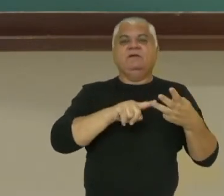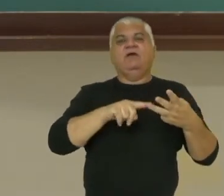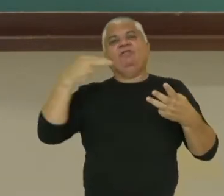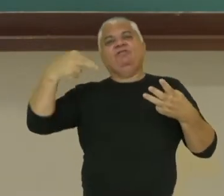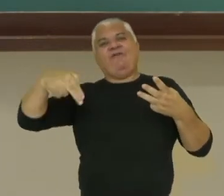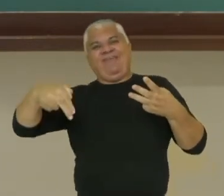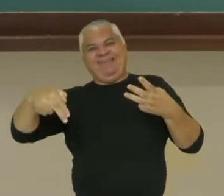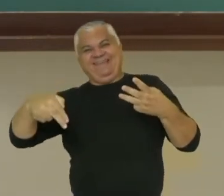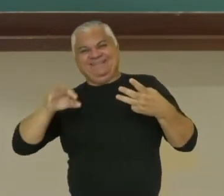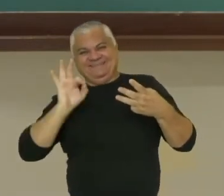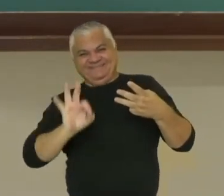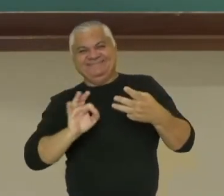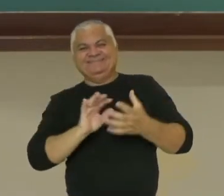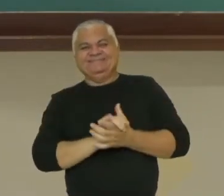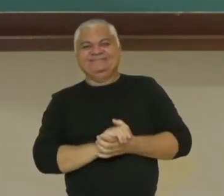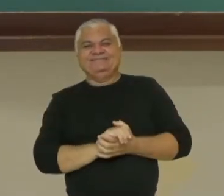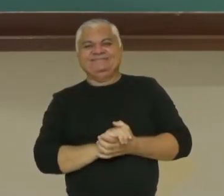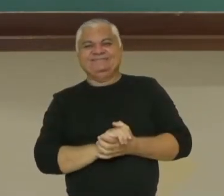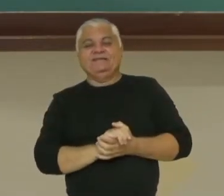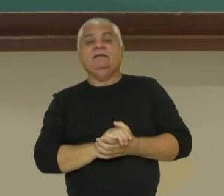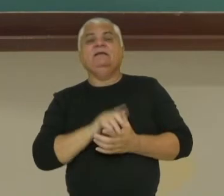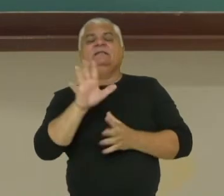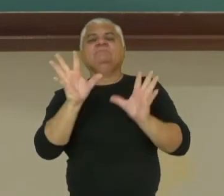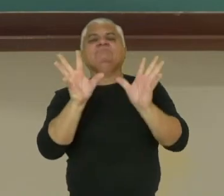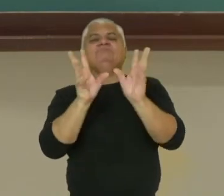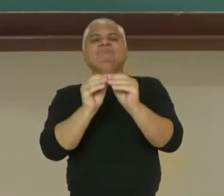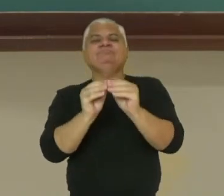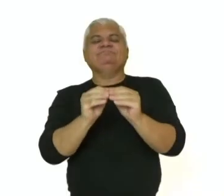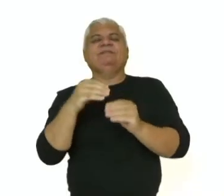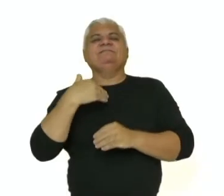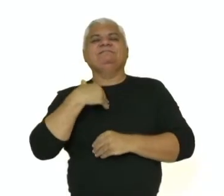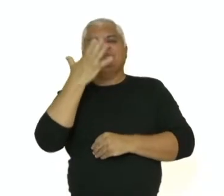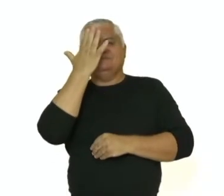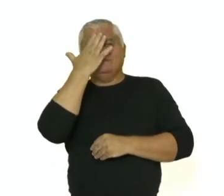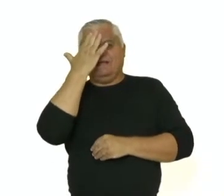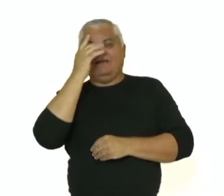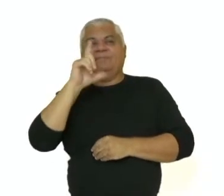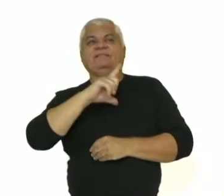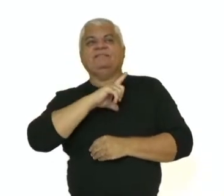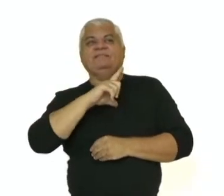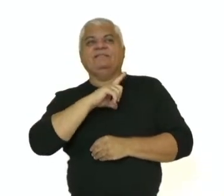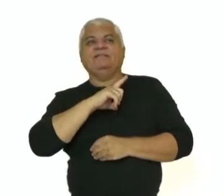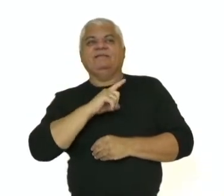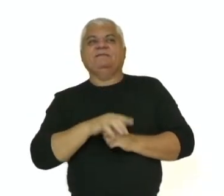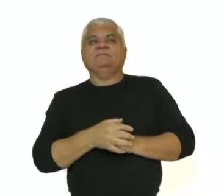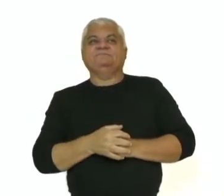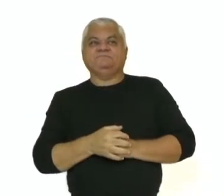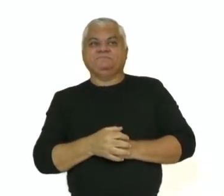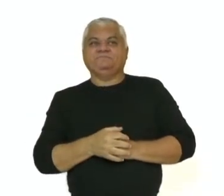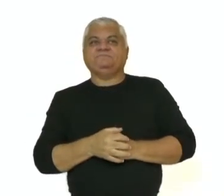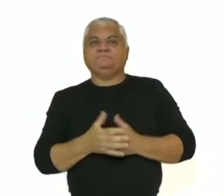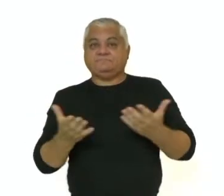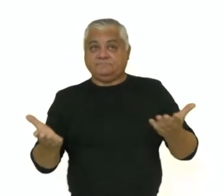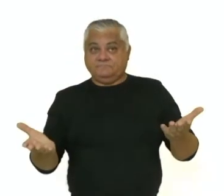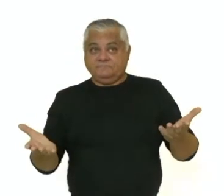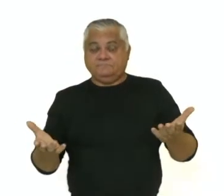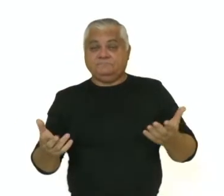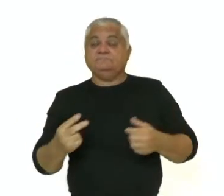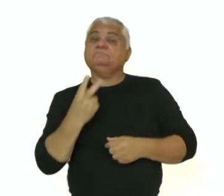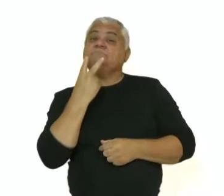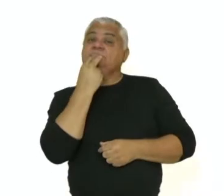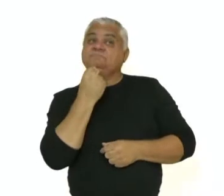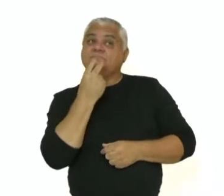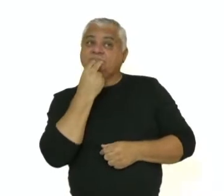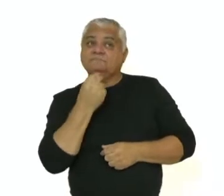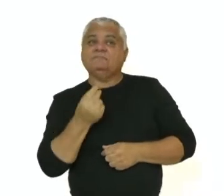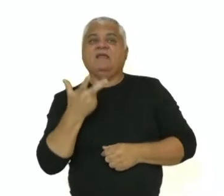a novela. Com isso você já percebe alguns elementos, como esses aqui, do Machado de Assis,